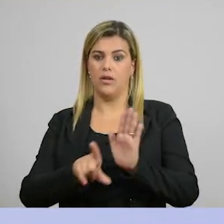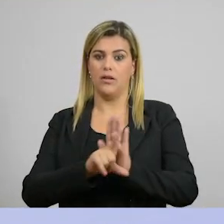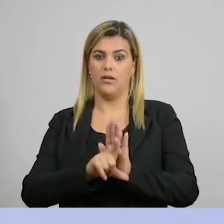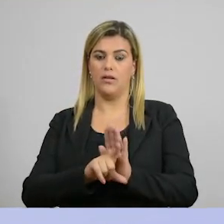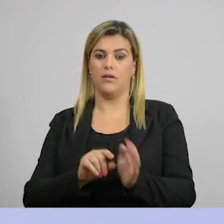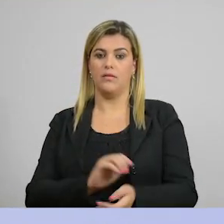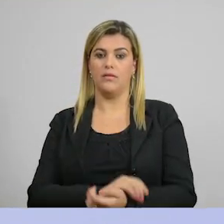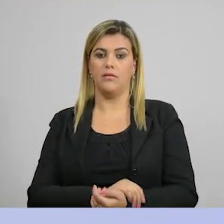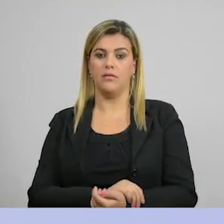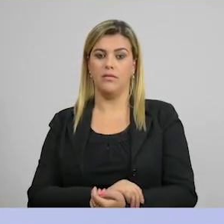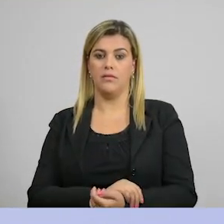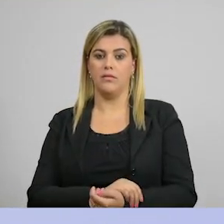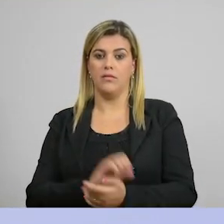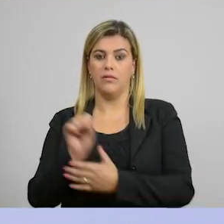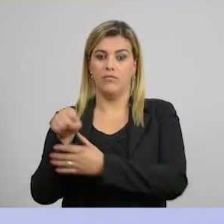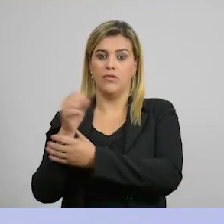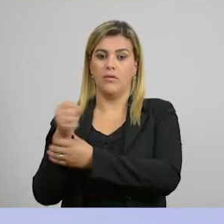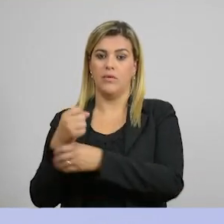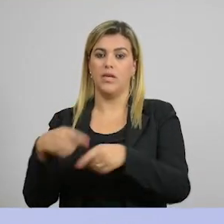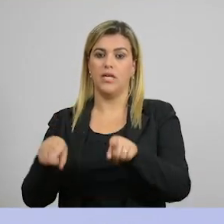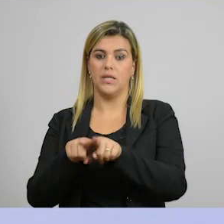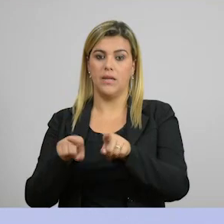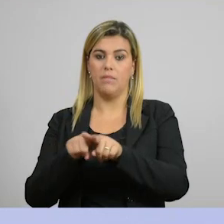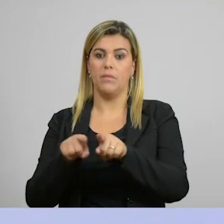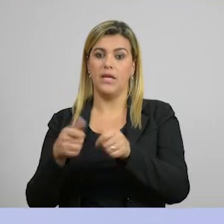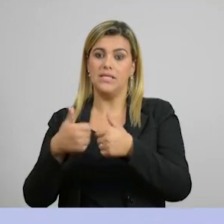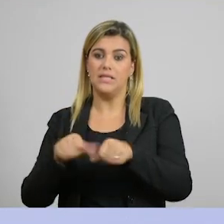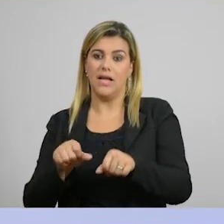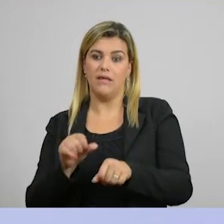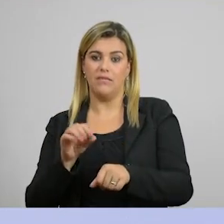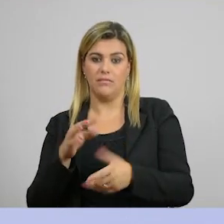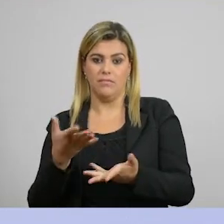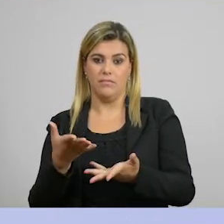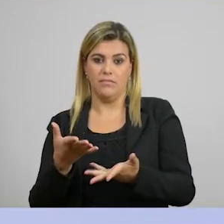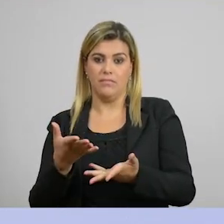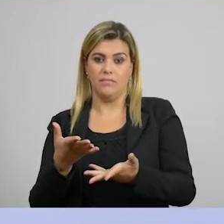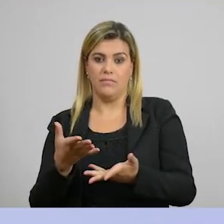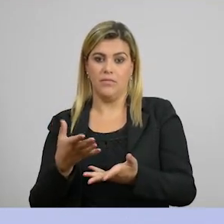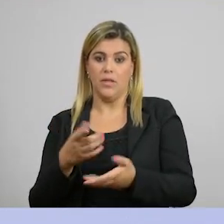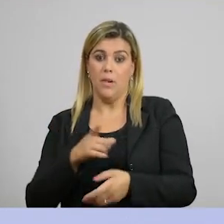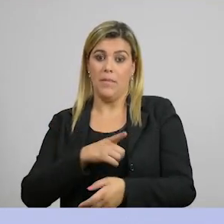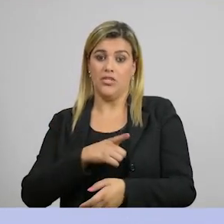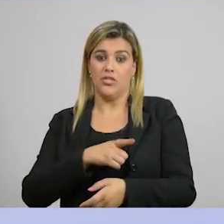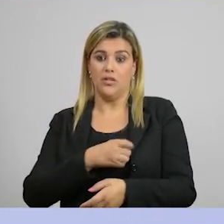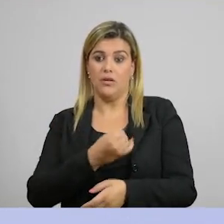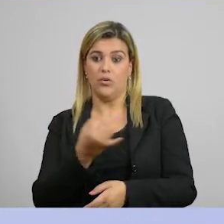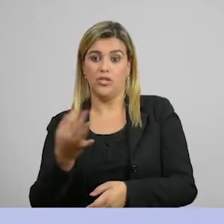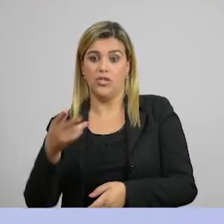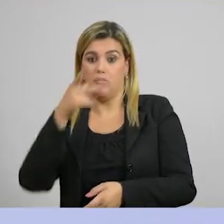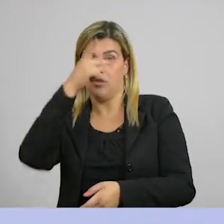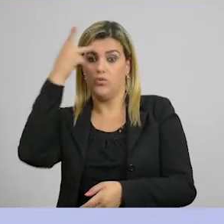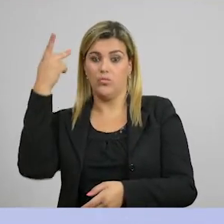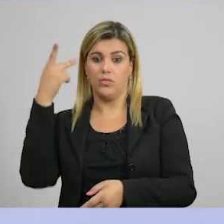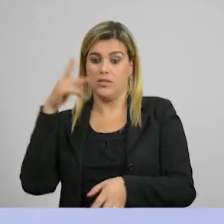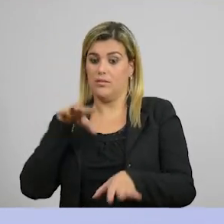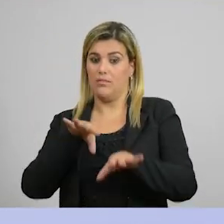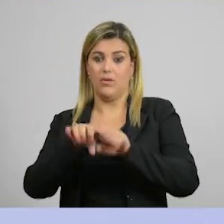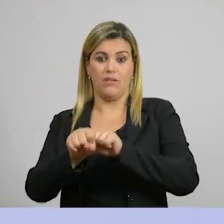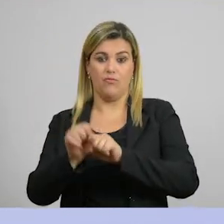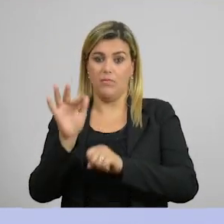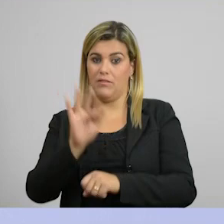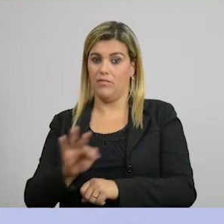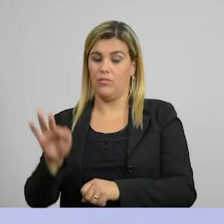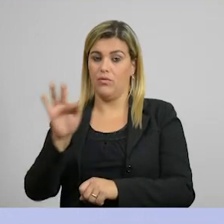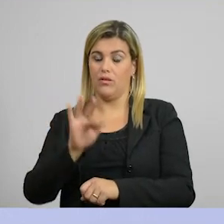um decreto-lei, o fisioterapeuta também estava na fisioterapia, mas um sem número de leigos com formação